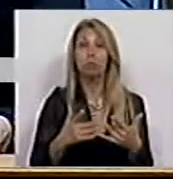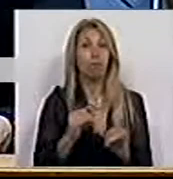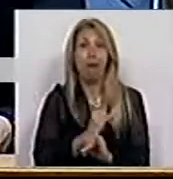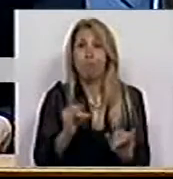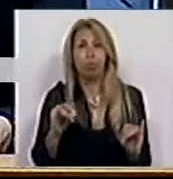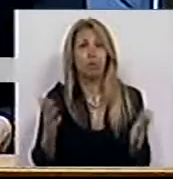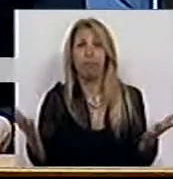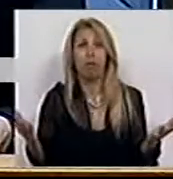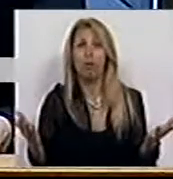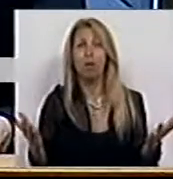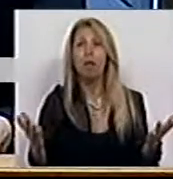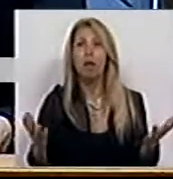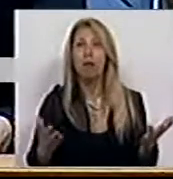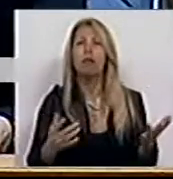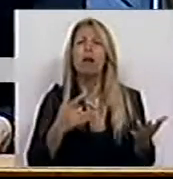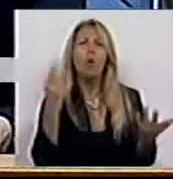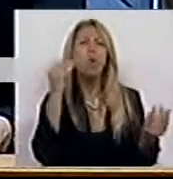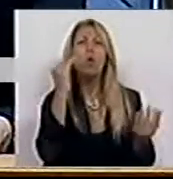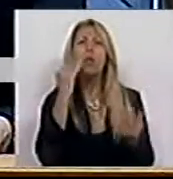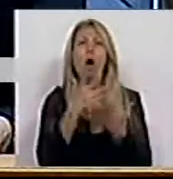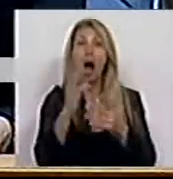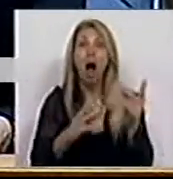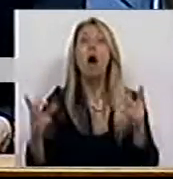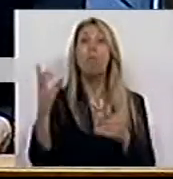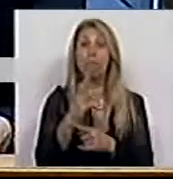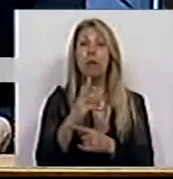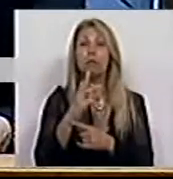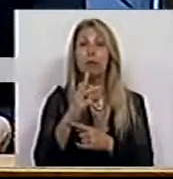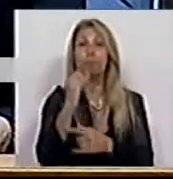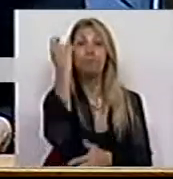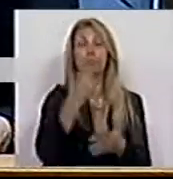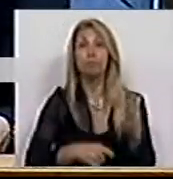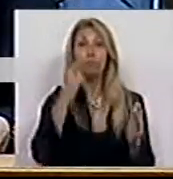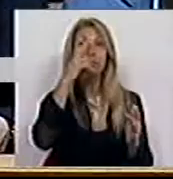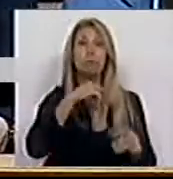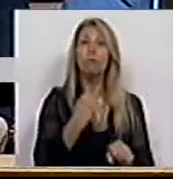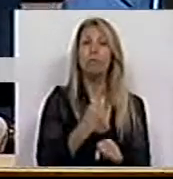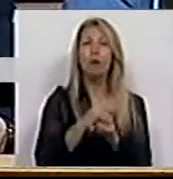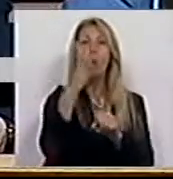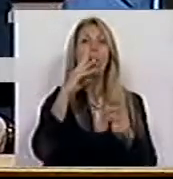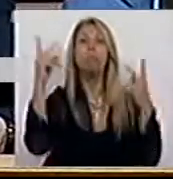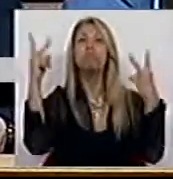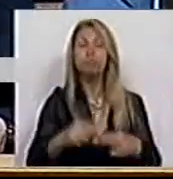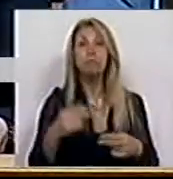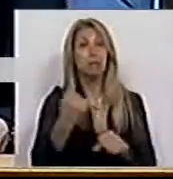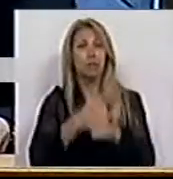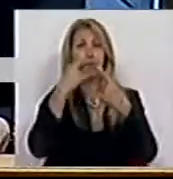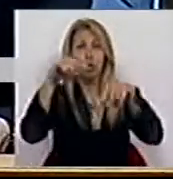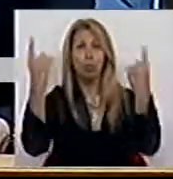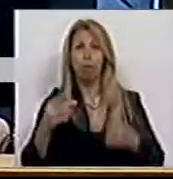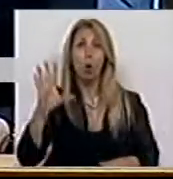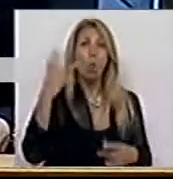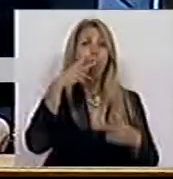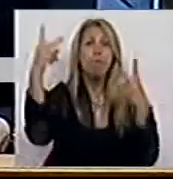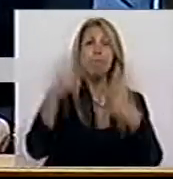nome de quê aumenta a carga fiscal sobre quem trabalha? Quando corta nos serviços públicos, quando corta